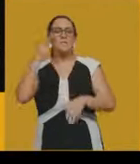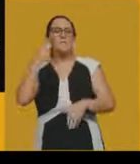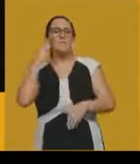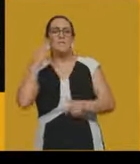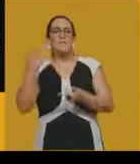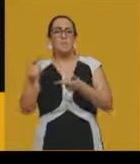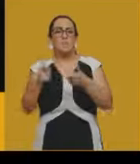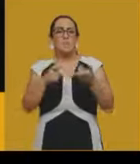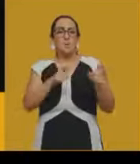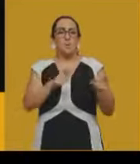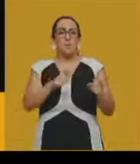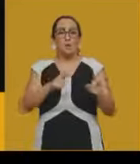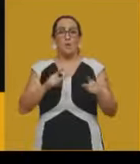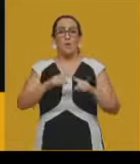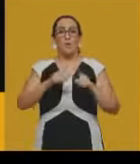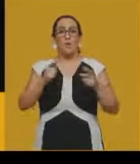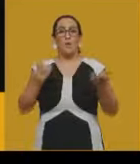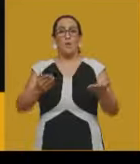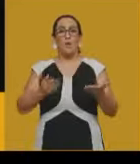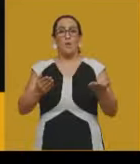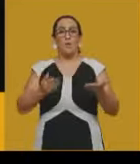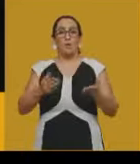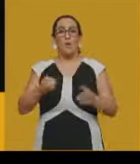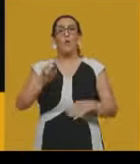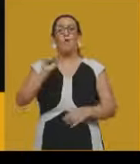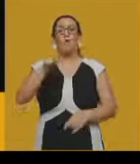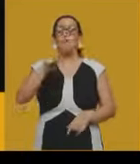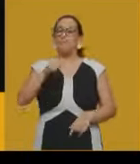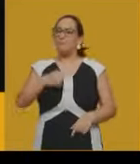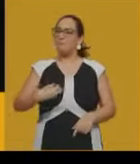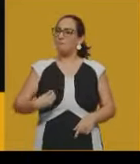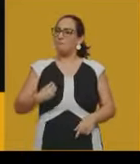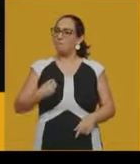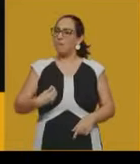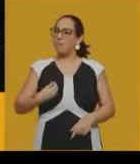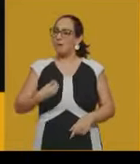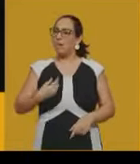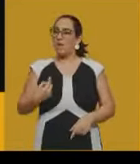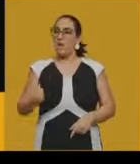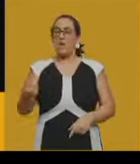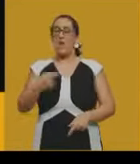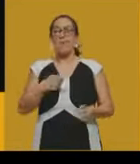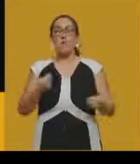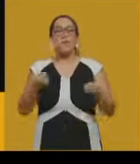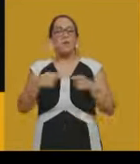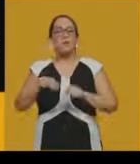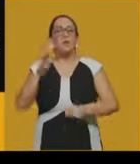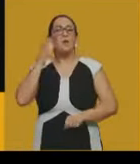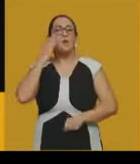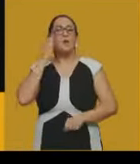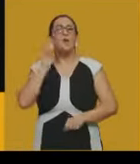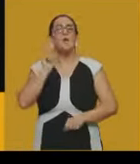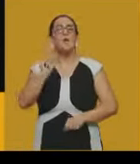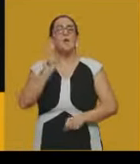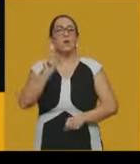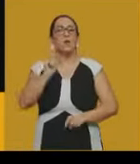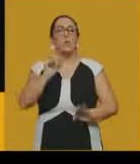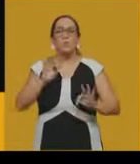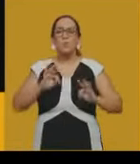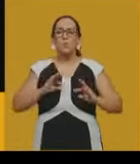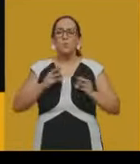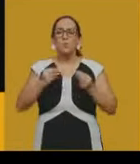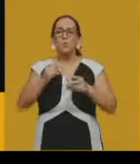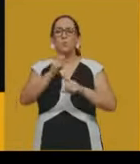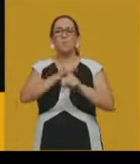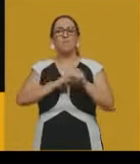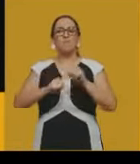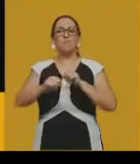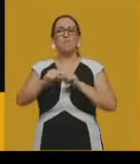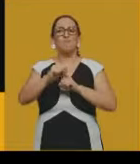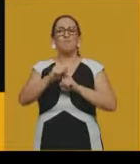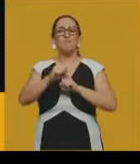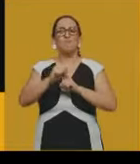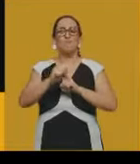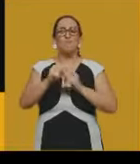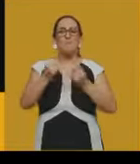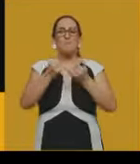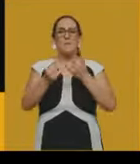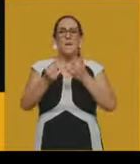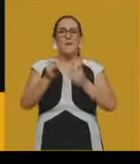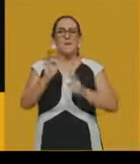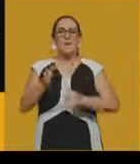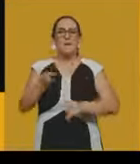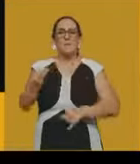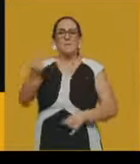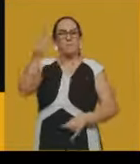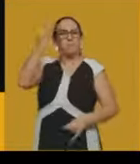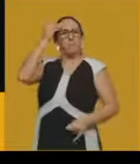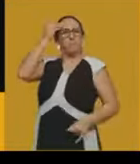necessário uma reflexão muito maior para a gente entender que essas raízes, elas são grandes, que isso está impregnado e que nós precisamos de uma reflexão e